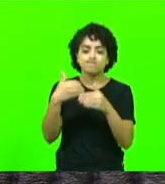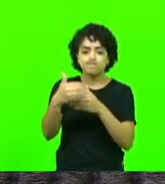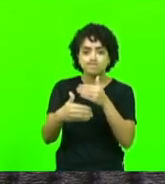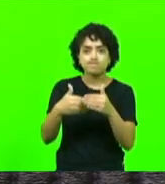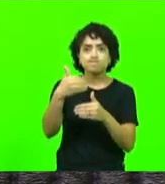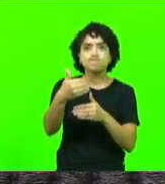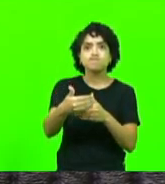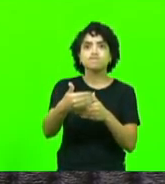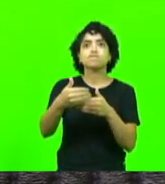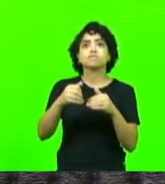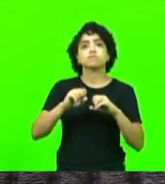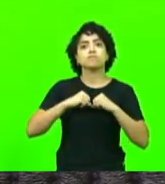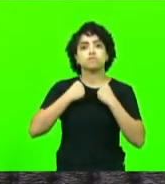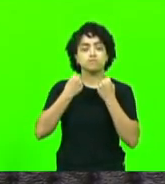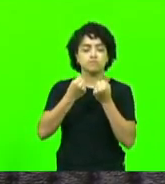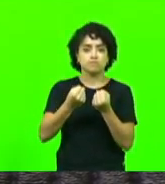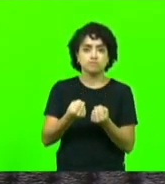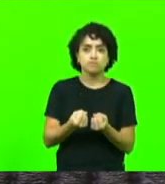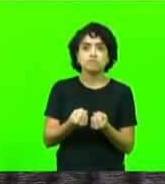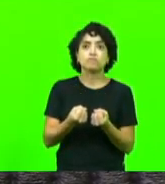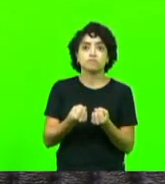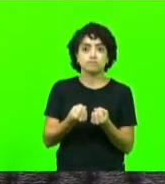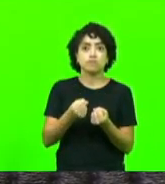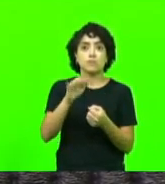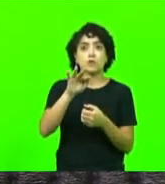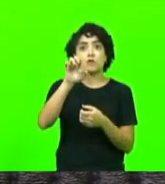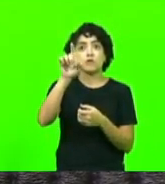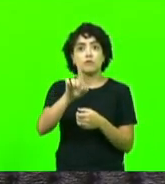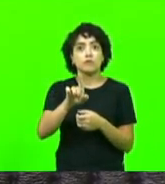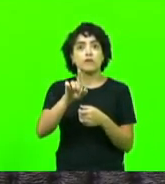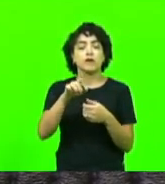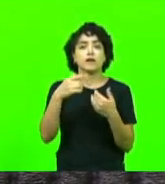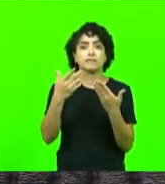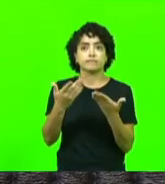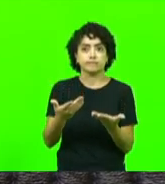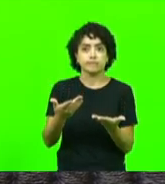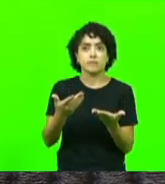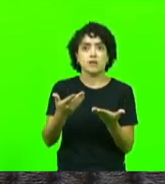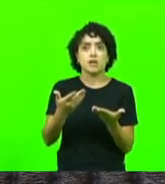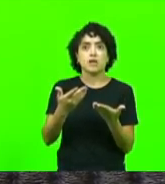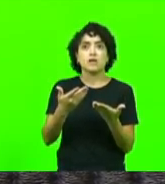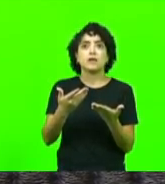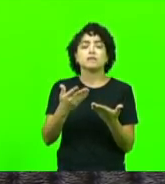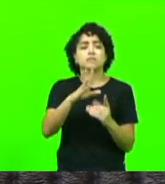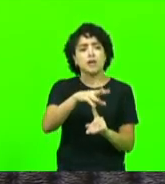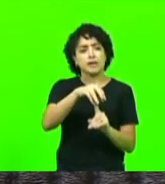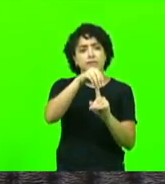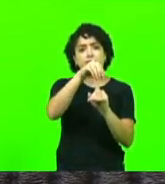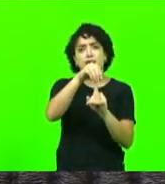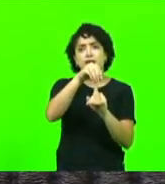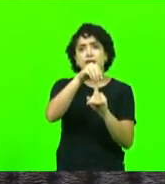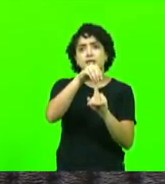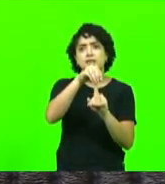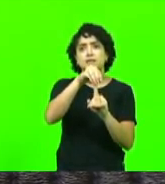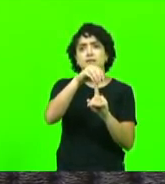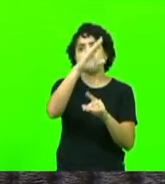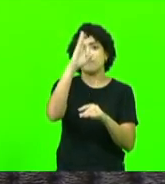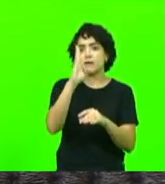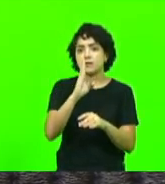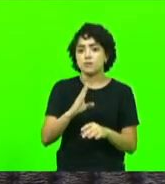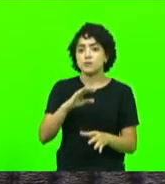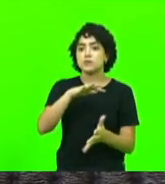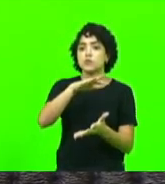povo determinado, com muita fé, com muita vibração, e que é referência, não só para Santa Catarina, mas para o Brasil e para o